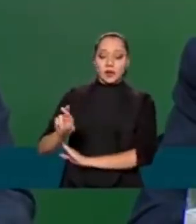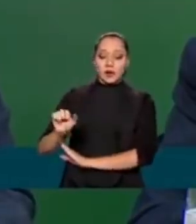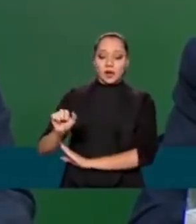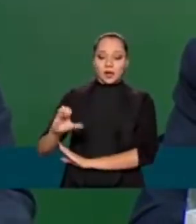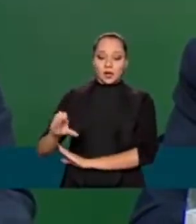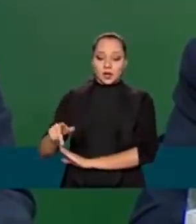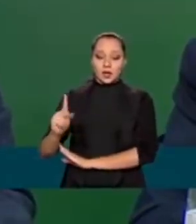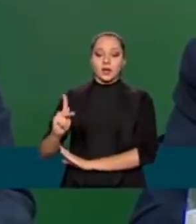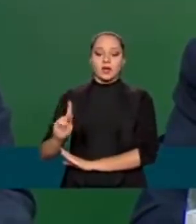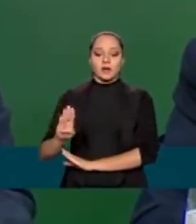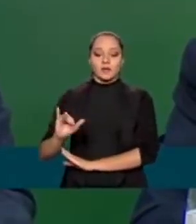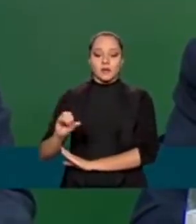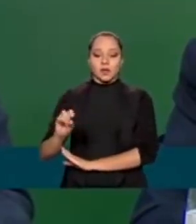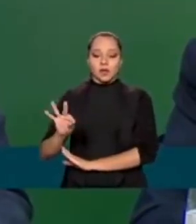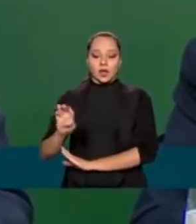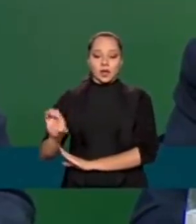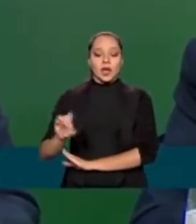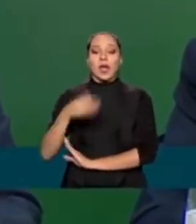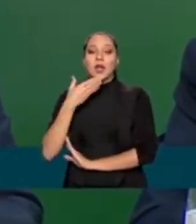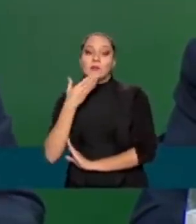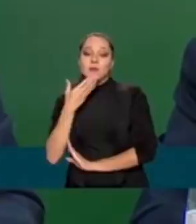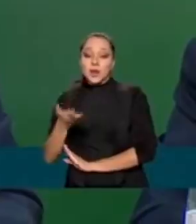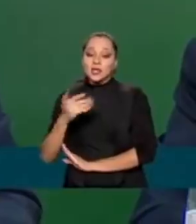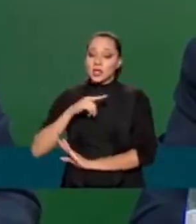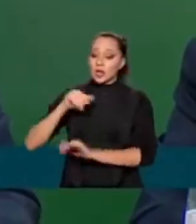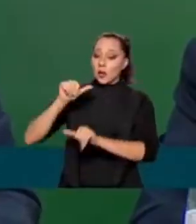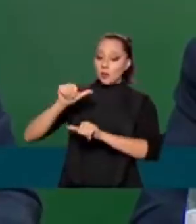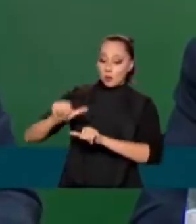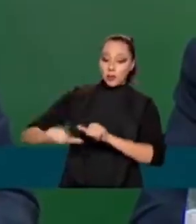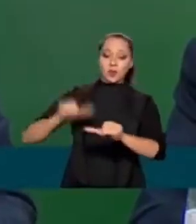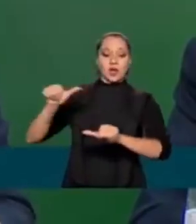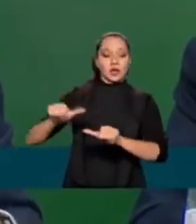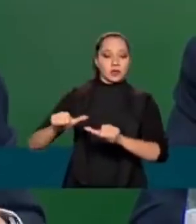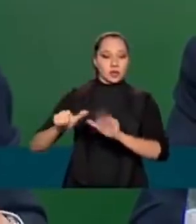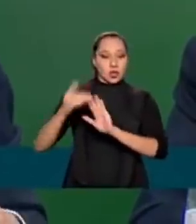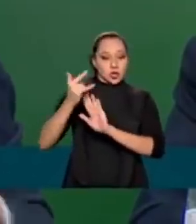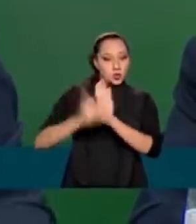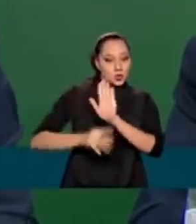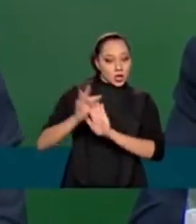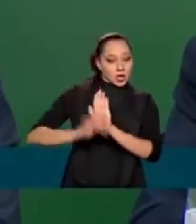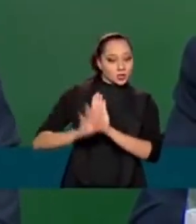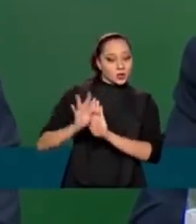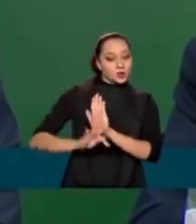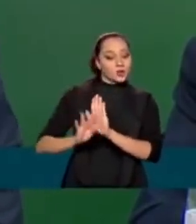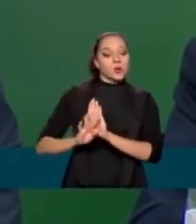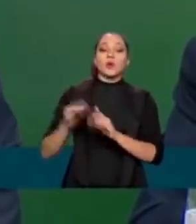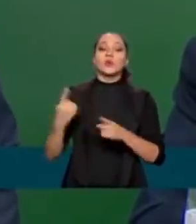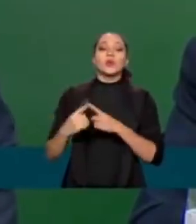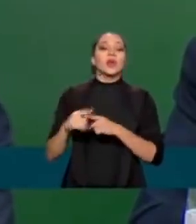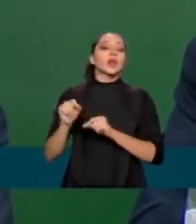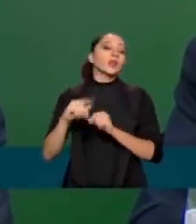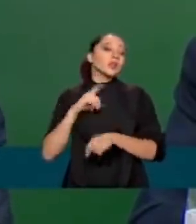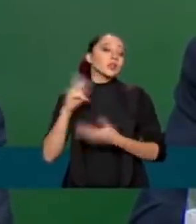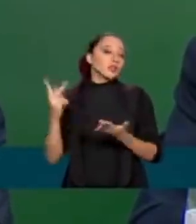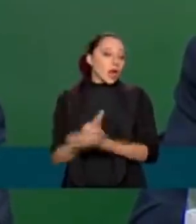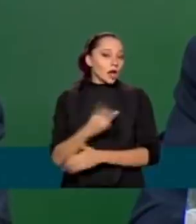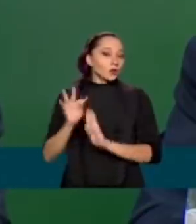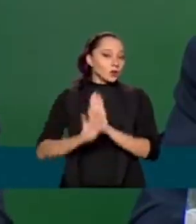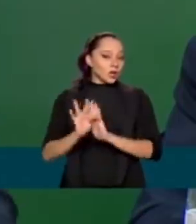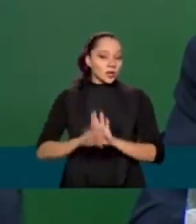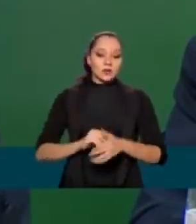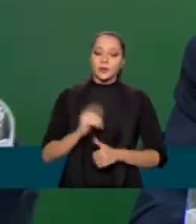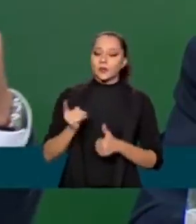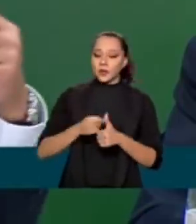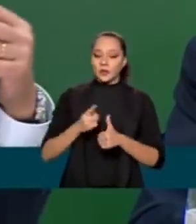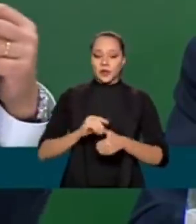Aqui ela pede que haja alteração do invoice, porque o que está de errado no invoice?